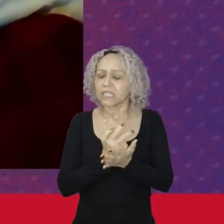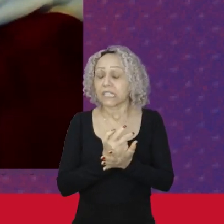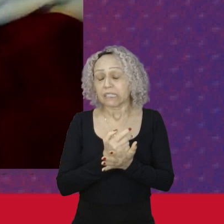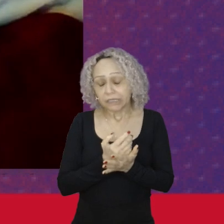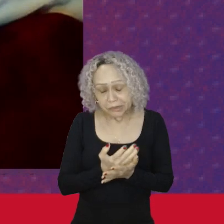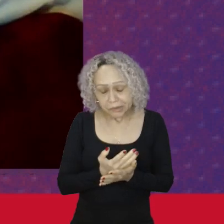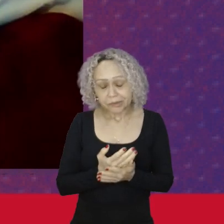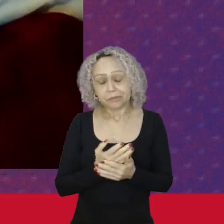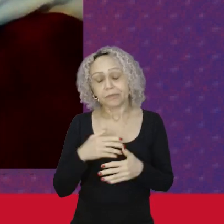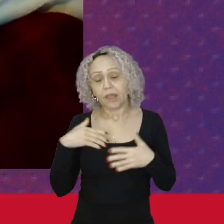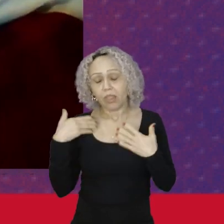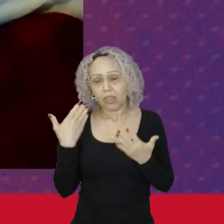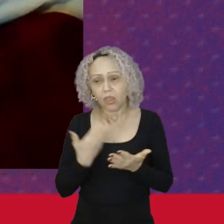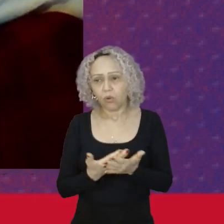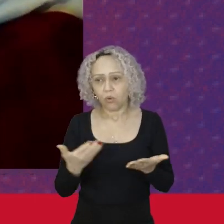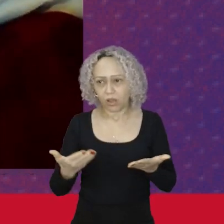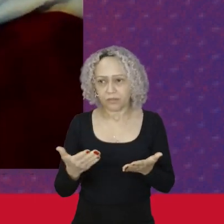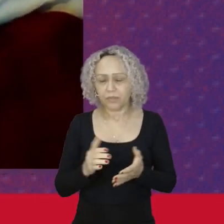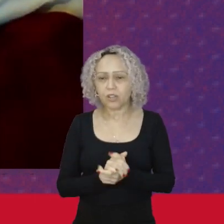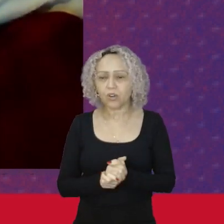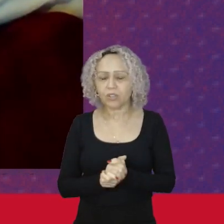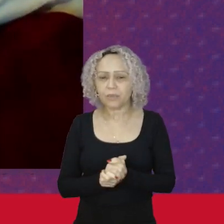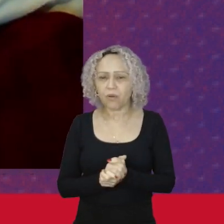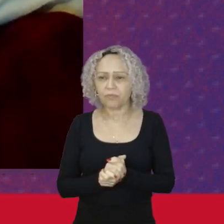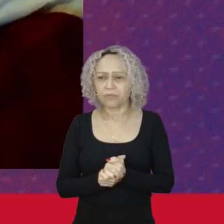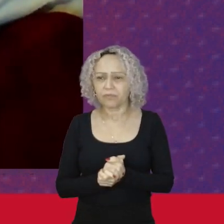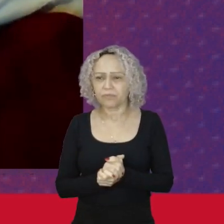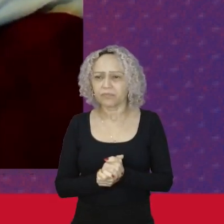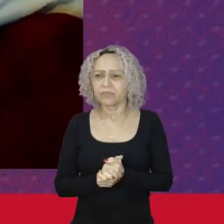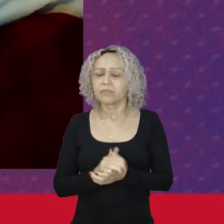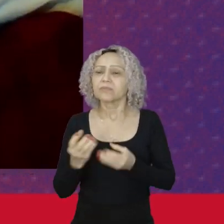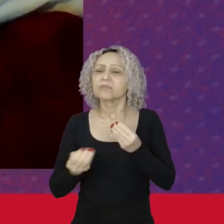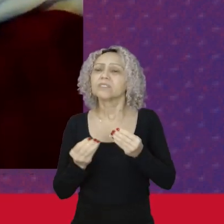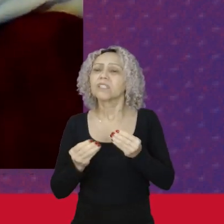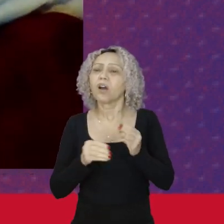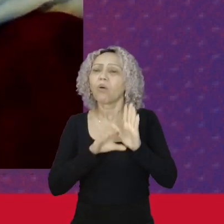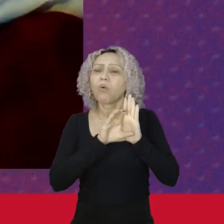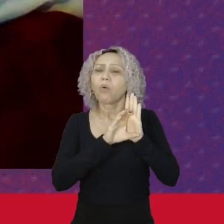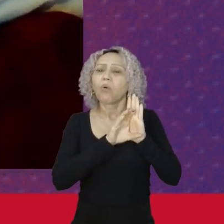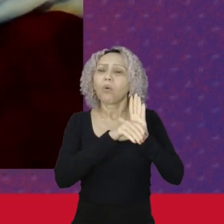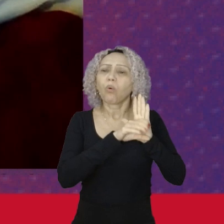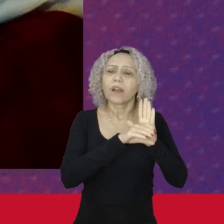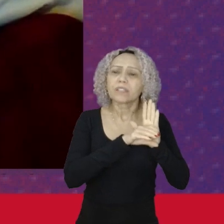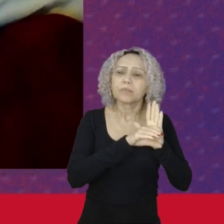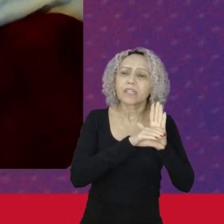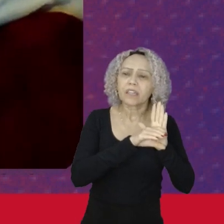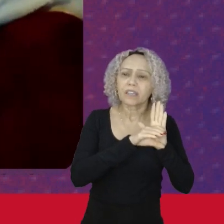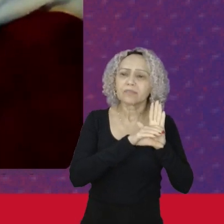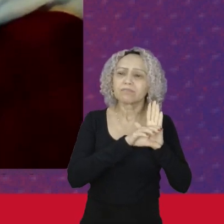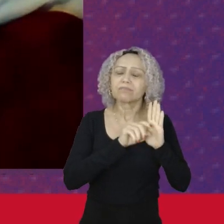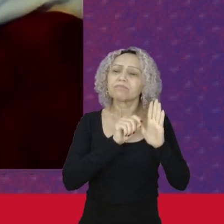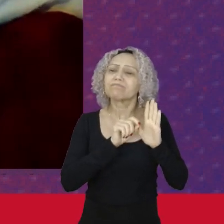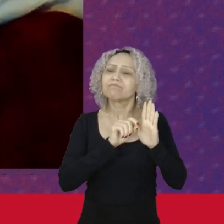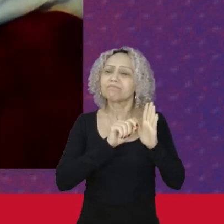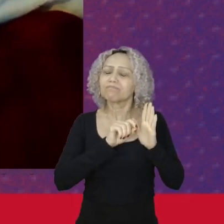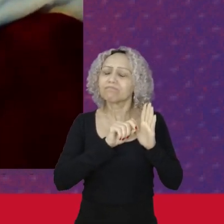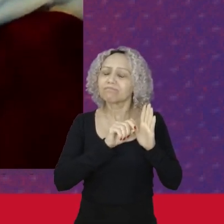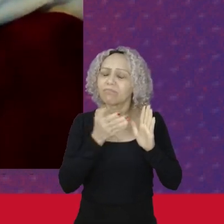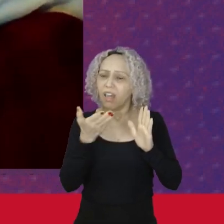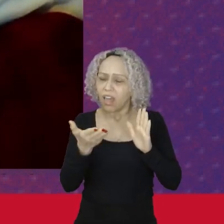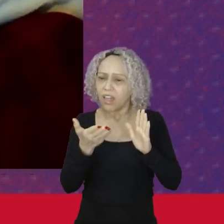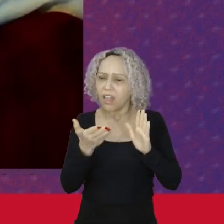né? Então, a primeira concepção é a concepção metafísica, né? Ou seja, que a